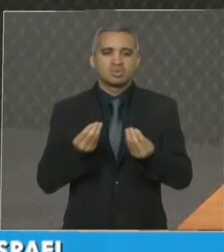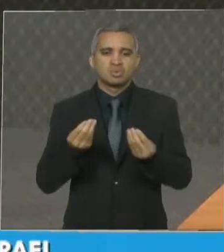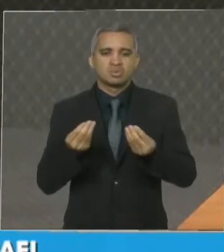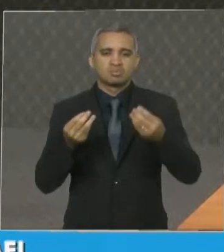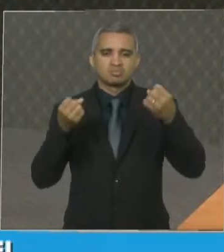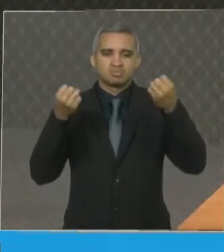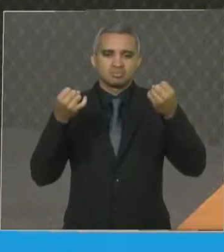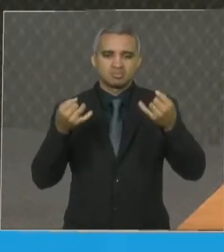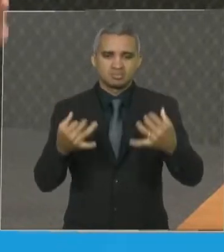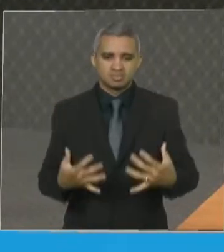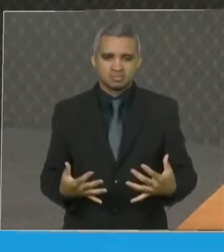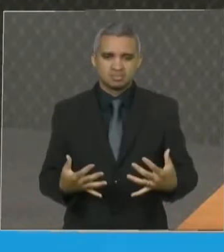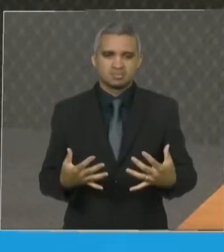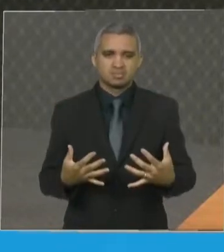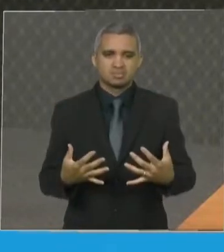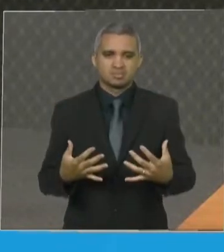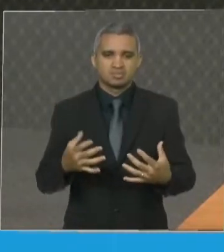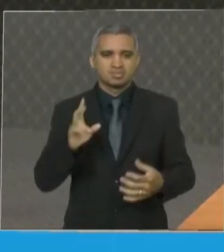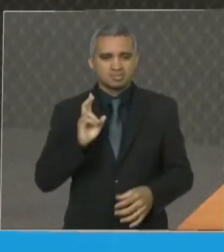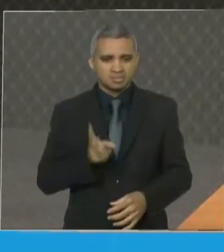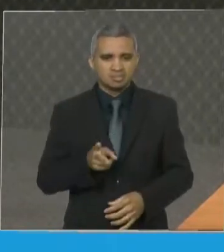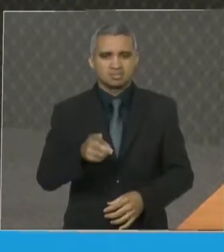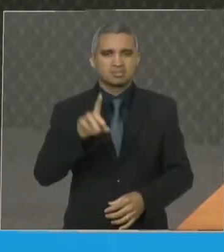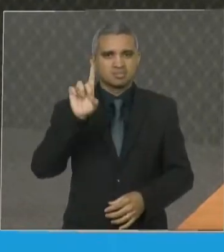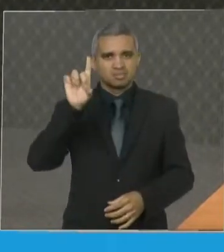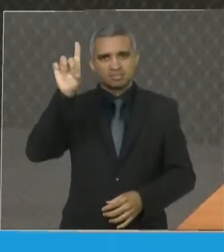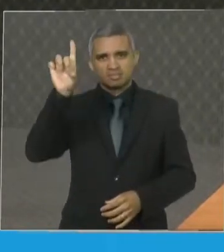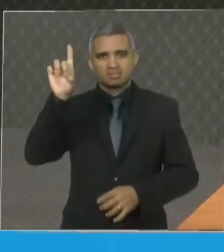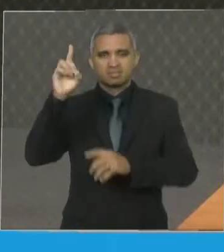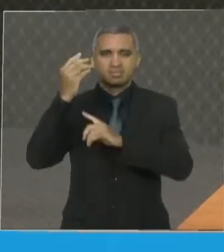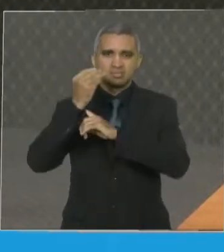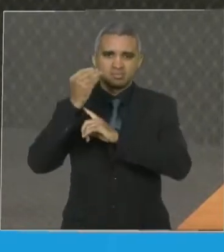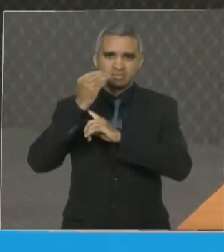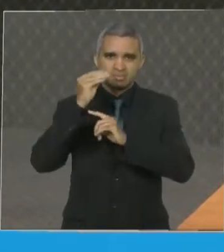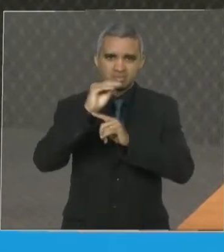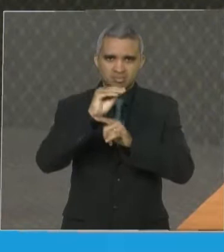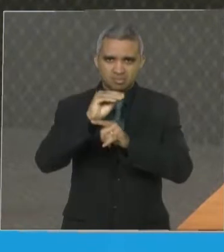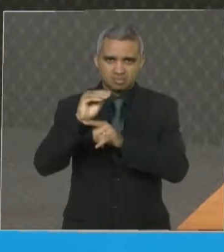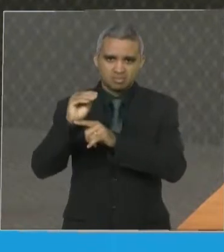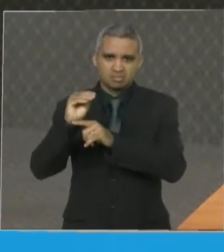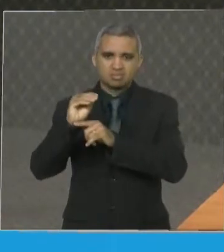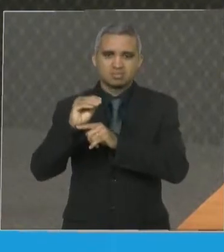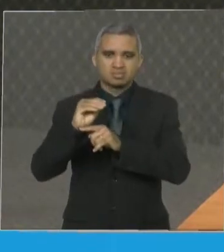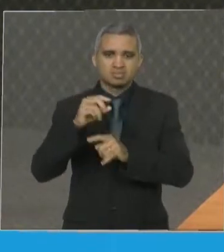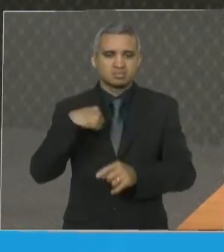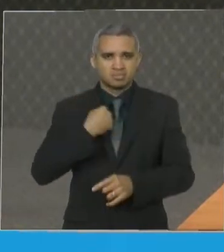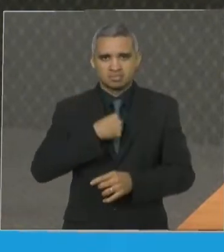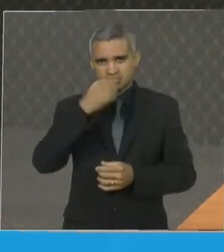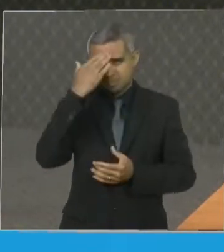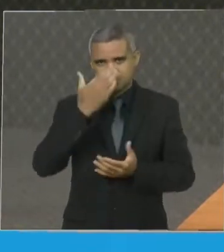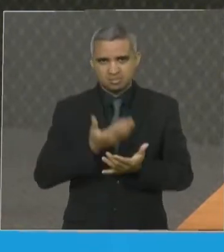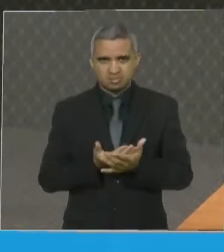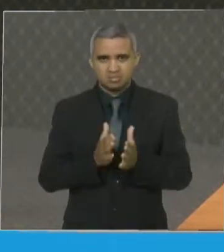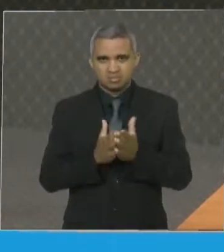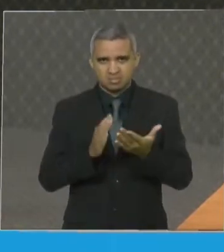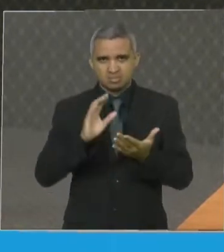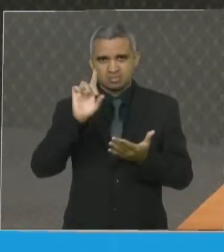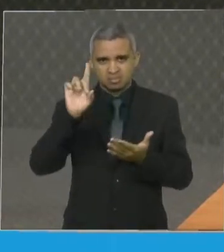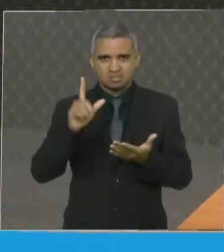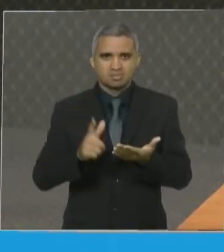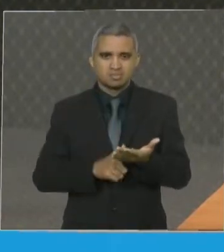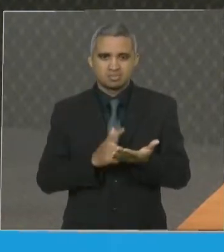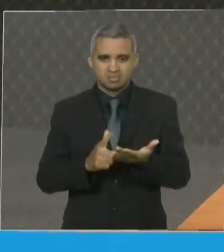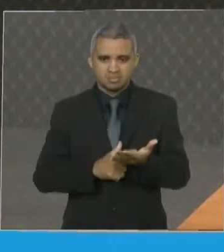rezo cada dia. Mas sempre tem Deus que nos cuida, e nós precisamos muito na Bíblia,